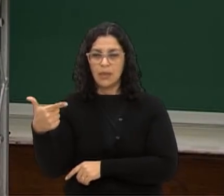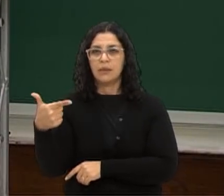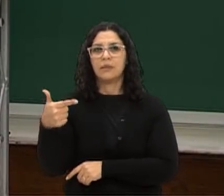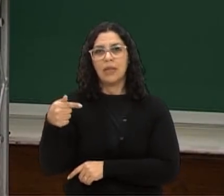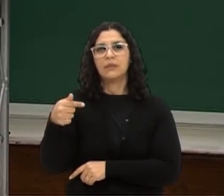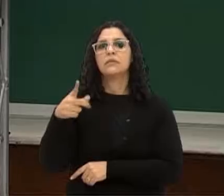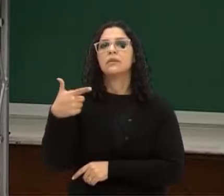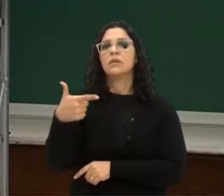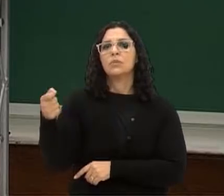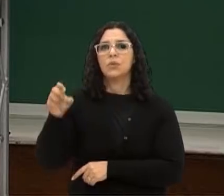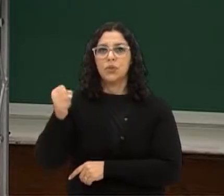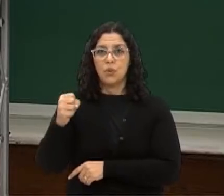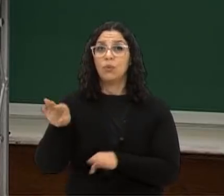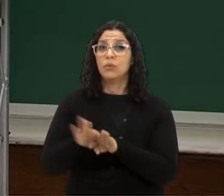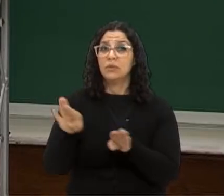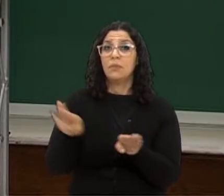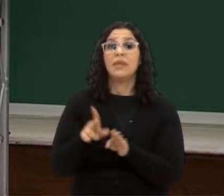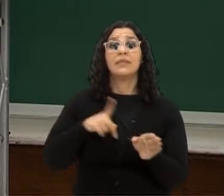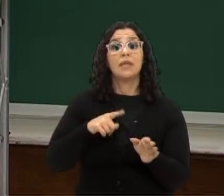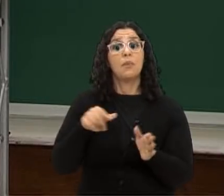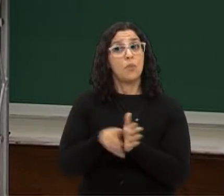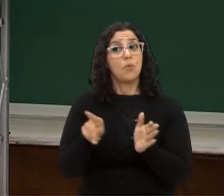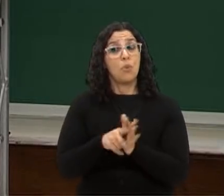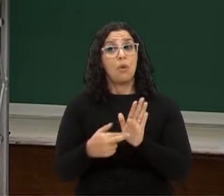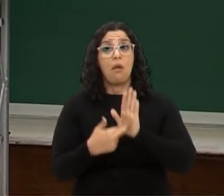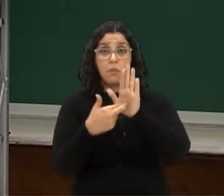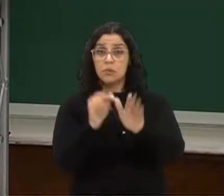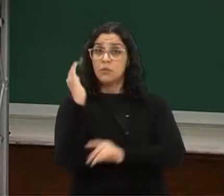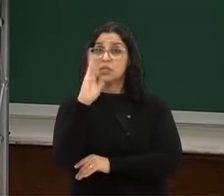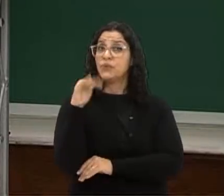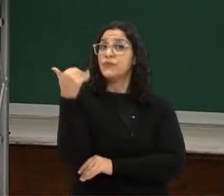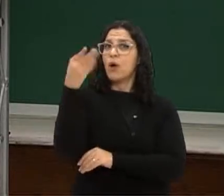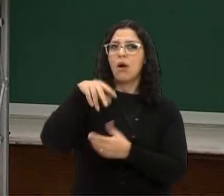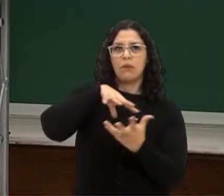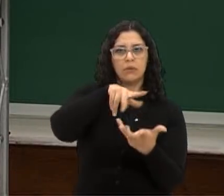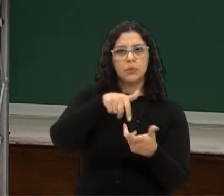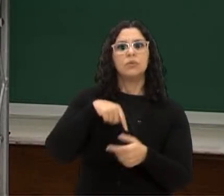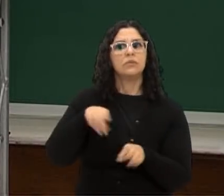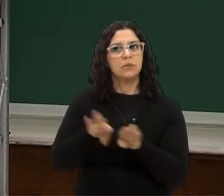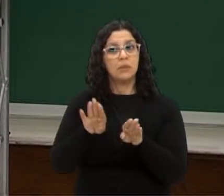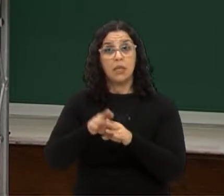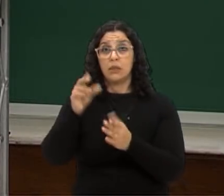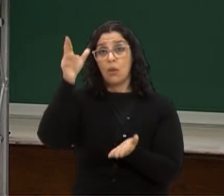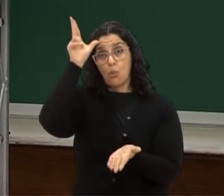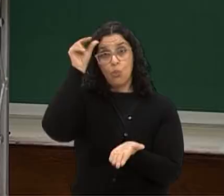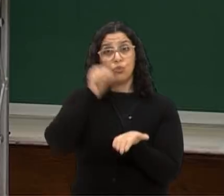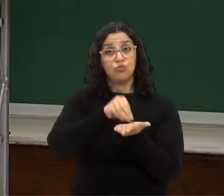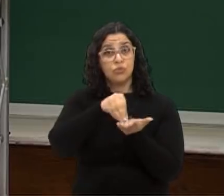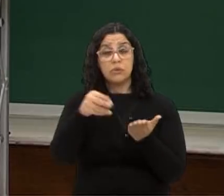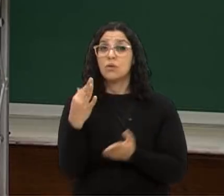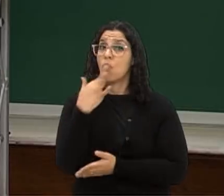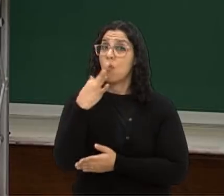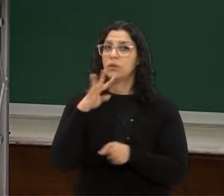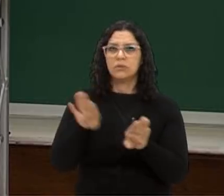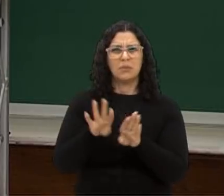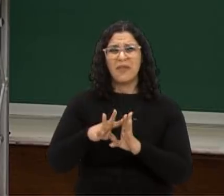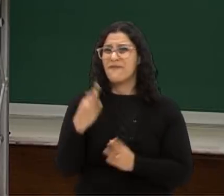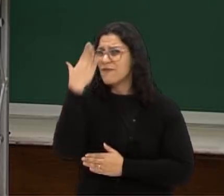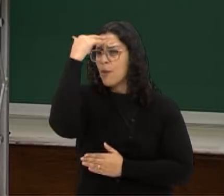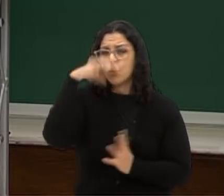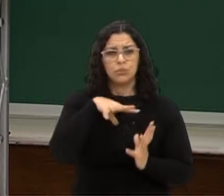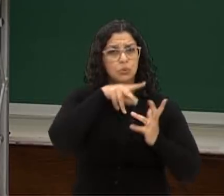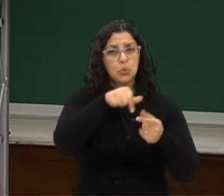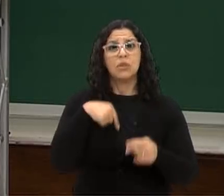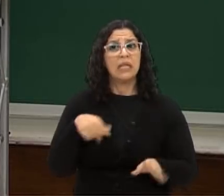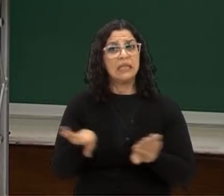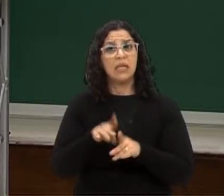de Cálvia, 2004, e Torino, 2006. Então, o xadrez ele é tão grande, ele é conhecido tanto assim no mundo,